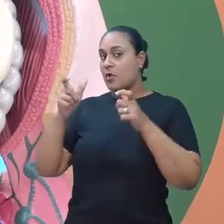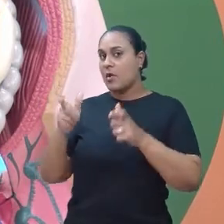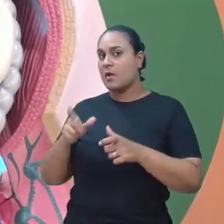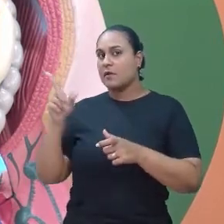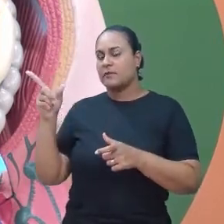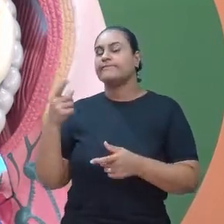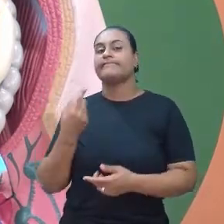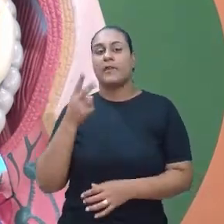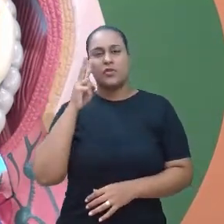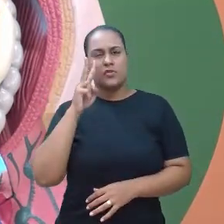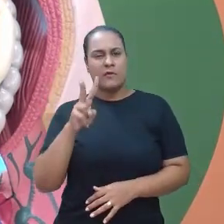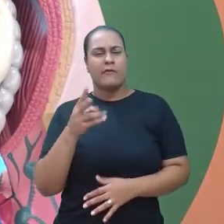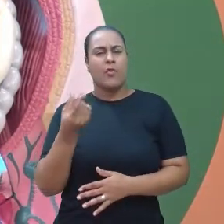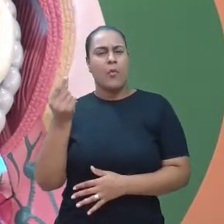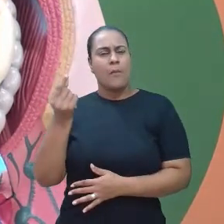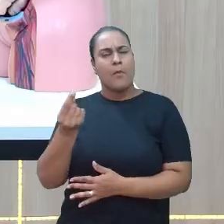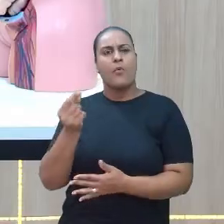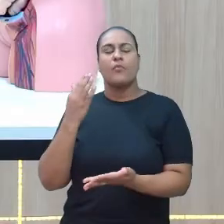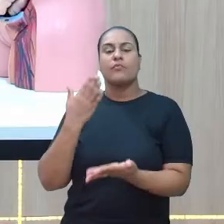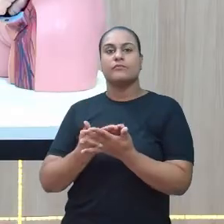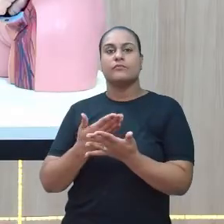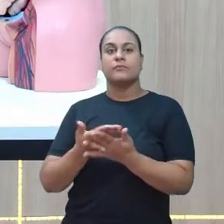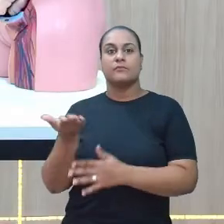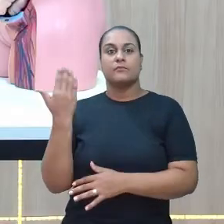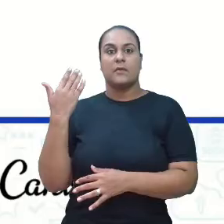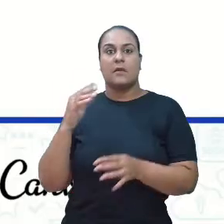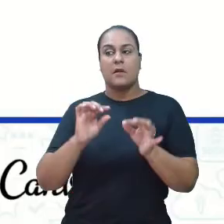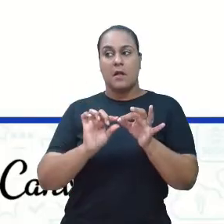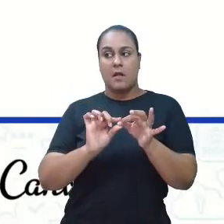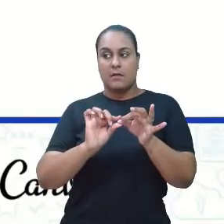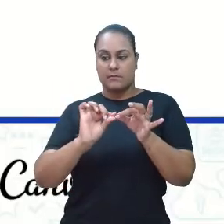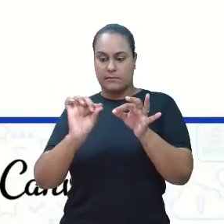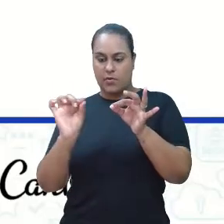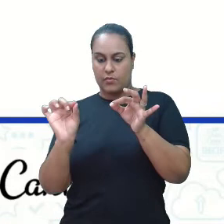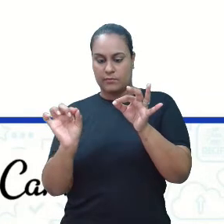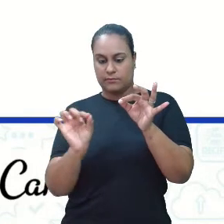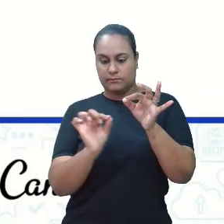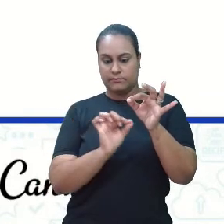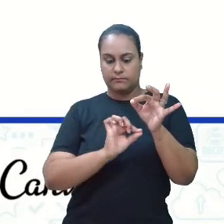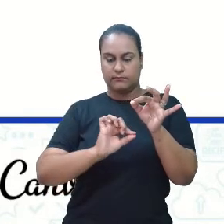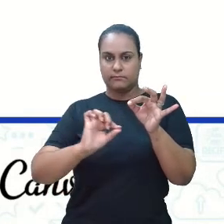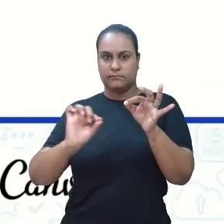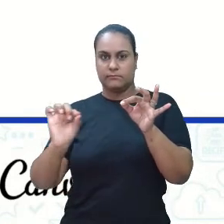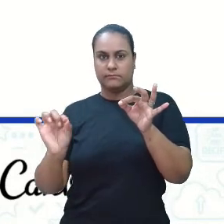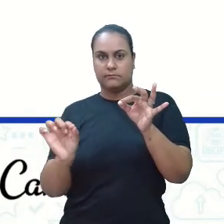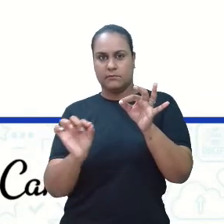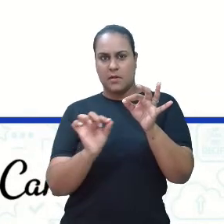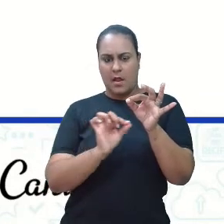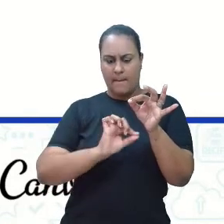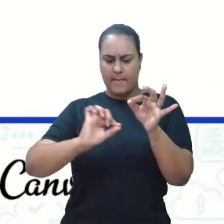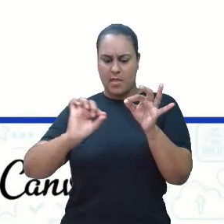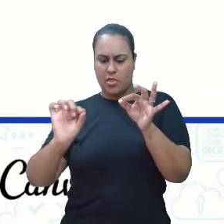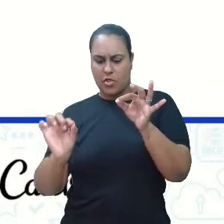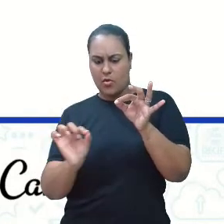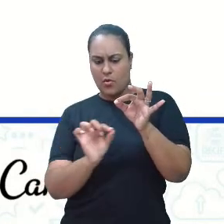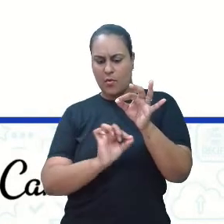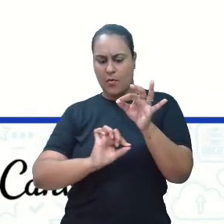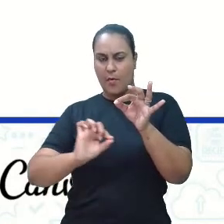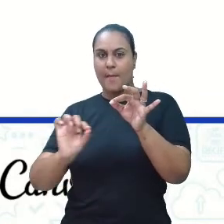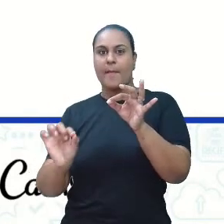aula passada, não é? Ele é um tubo longo também, apresenta várias dobras, ele é bem dobrado,